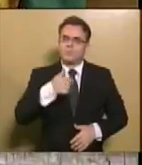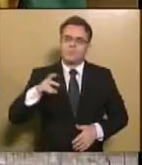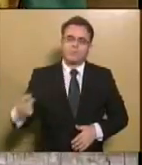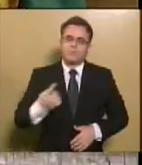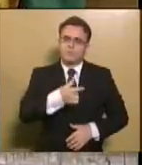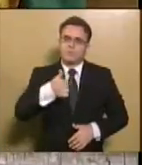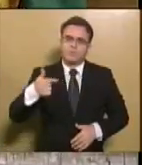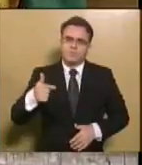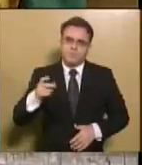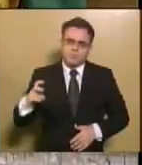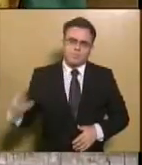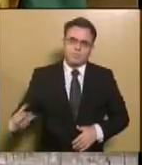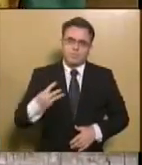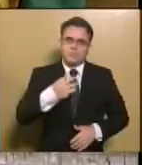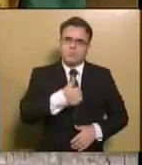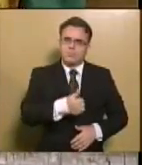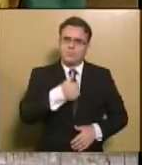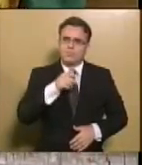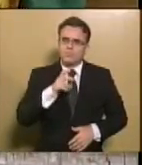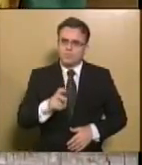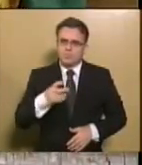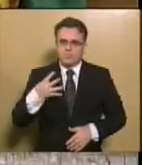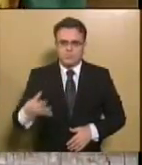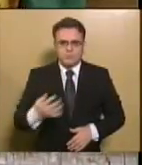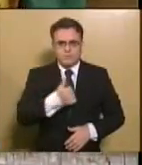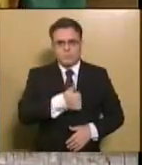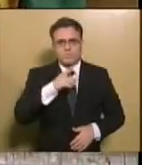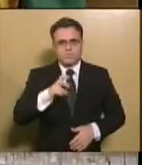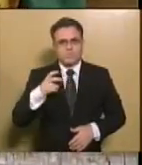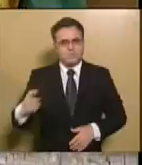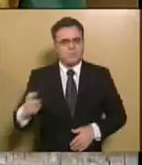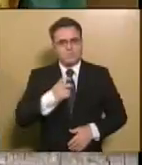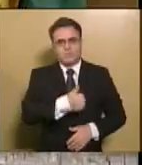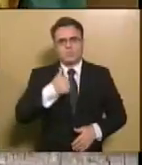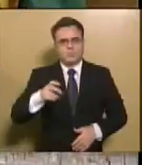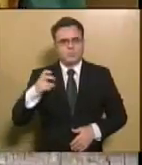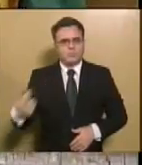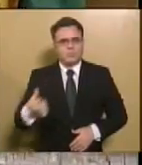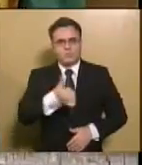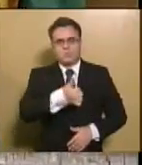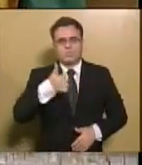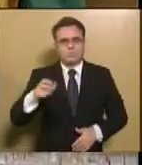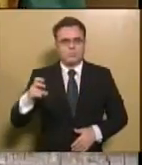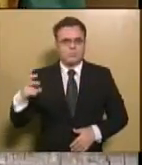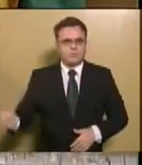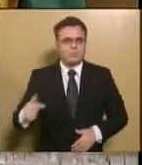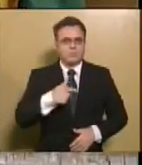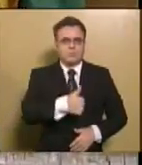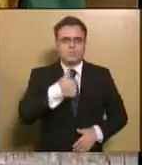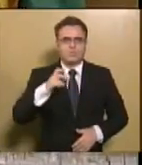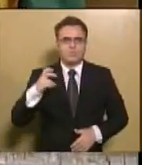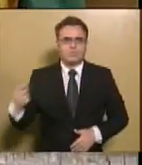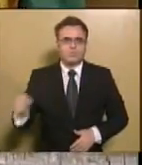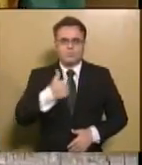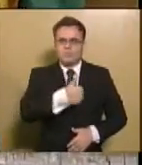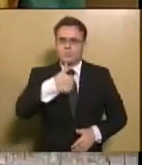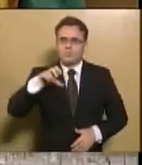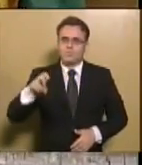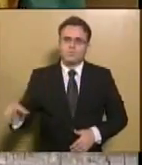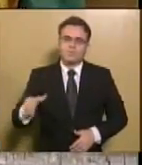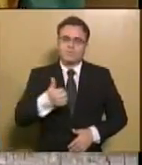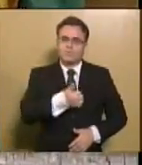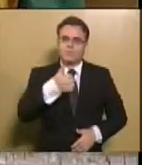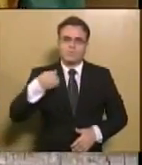151, 152, 153, 154, 155, 156, 157, 158, 159,